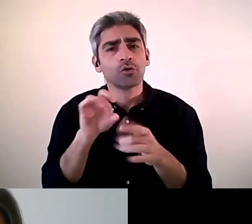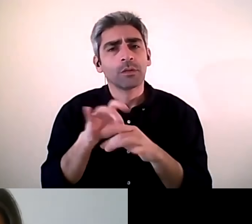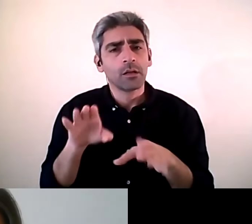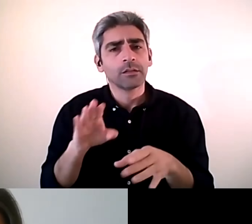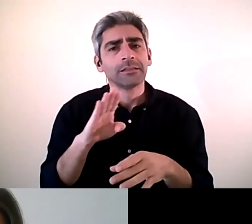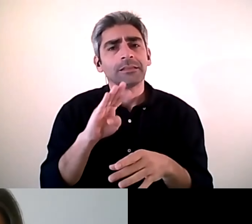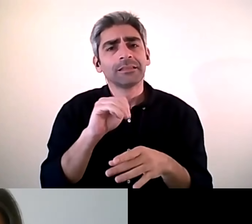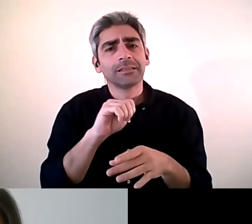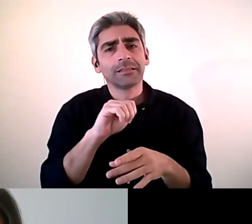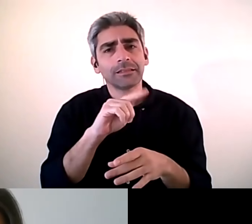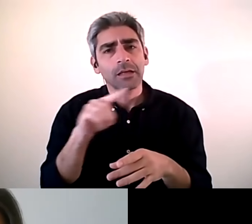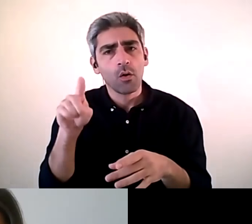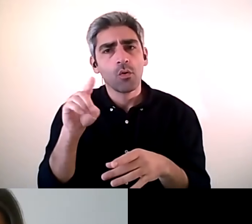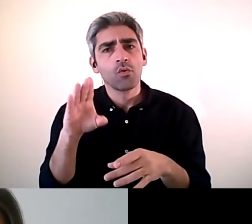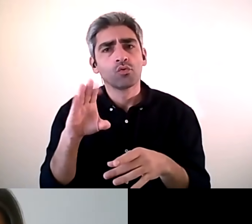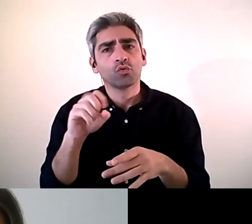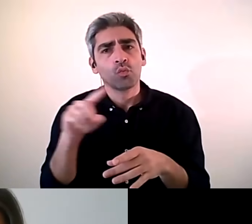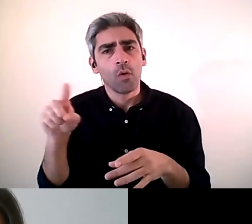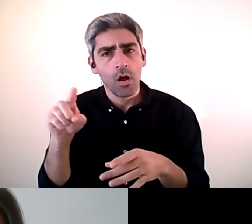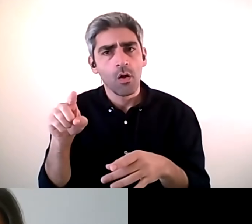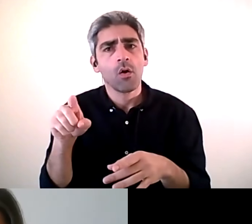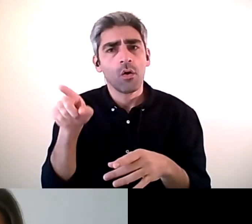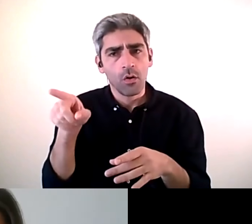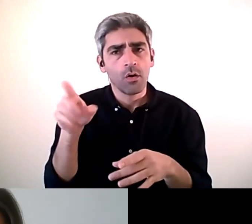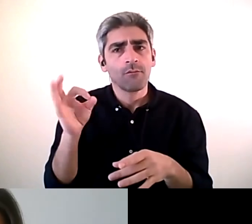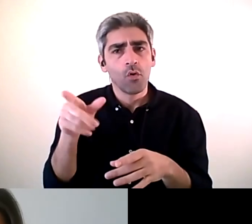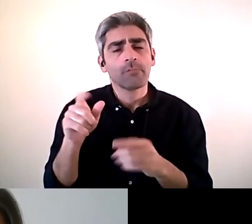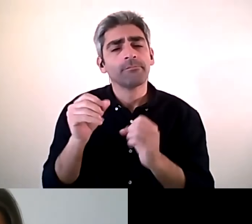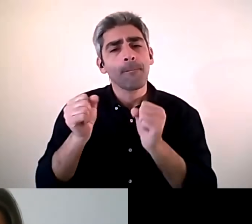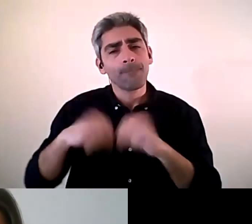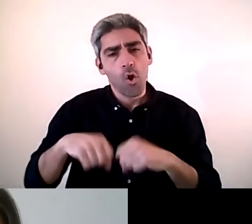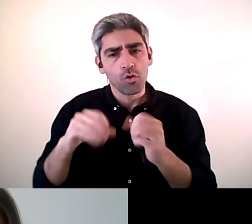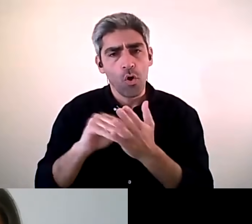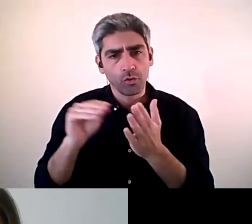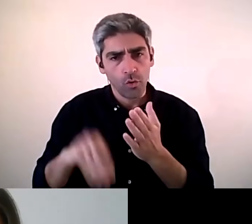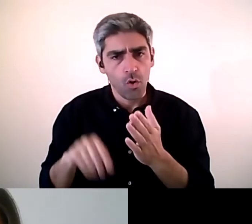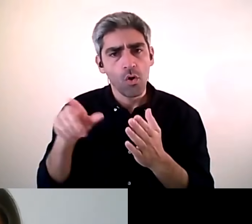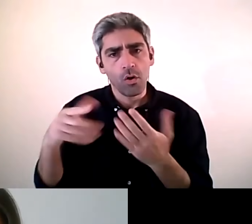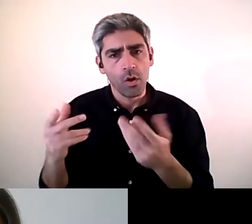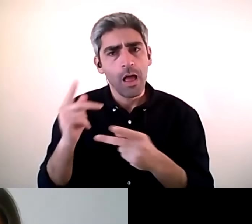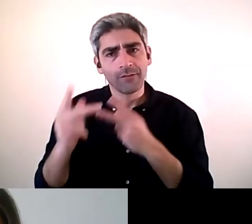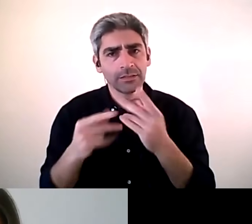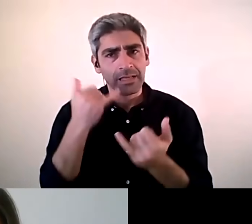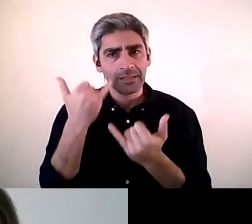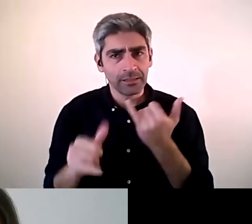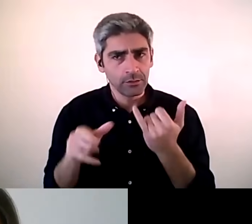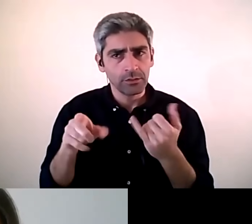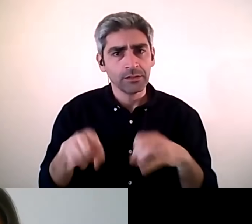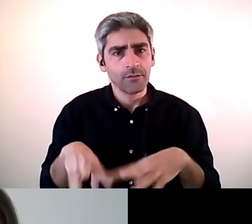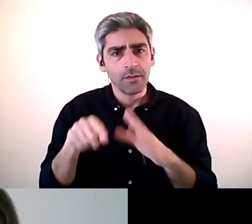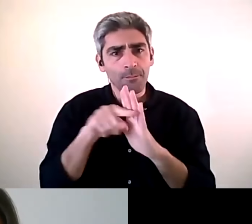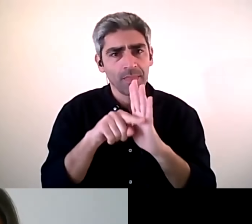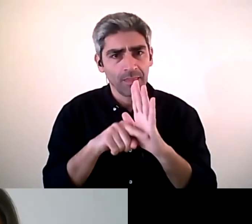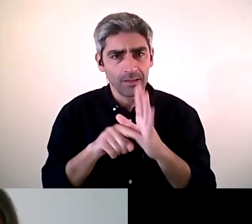São João, onde foi estabelecido um protocolo onde será feita esta avaliação dos riscos e o desenvolvimento de medidas